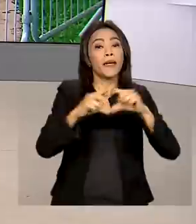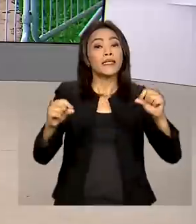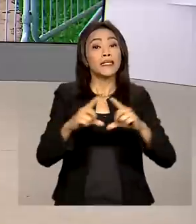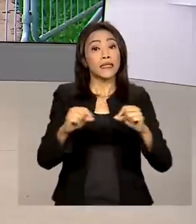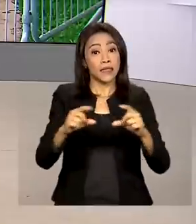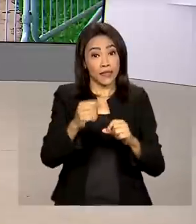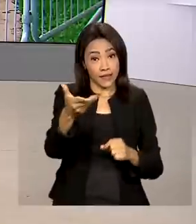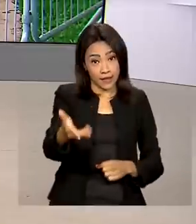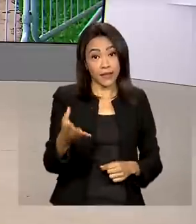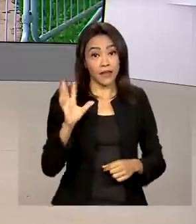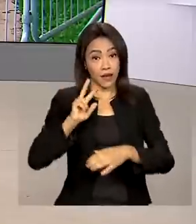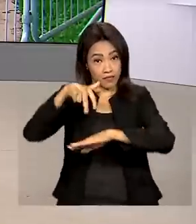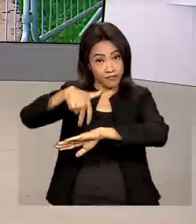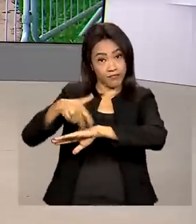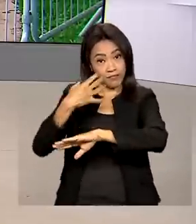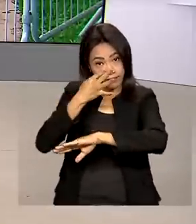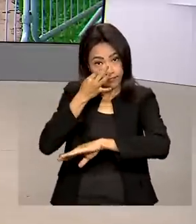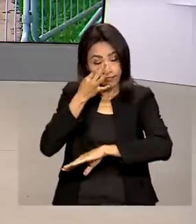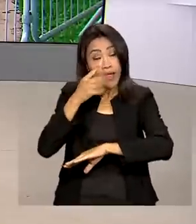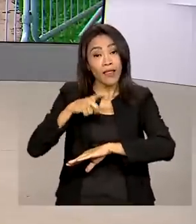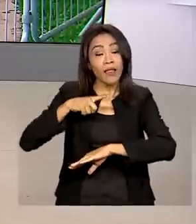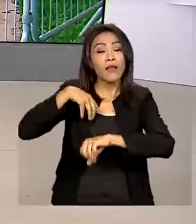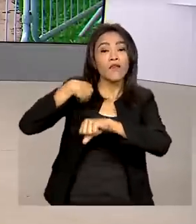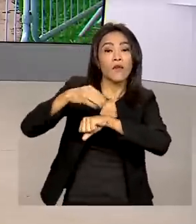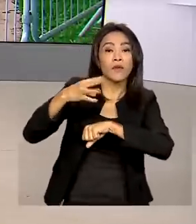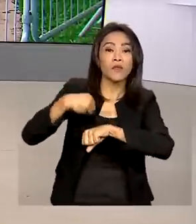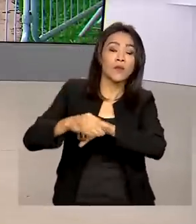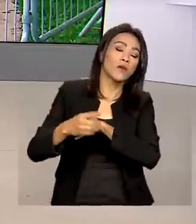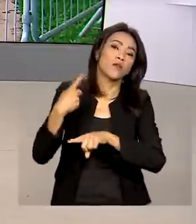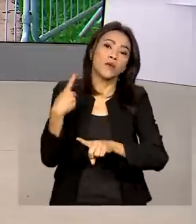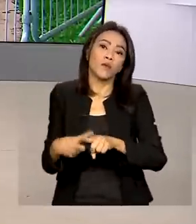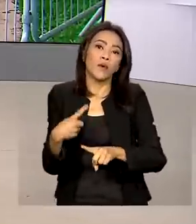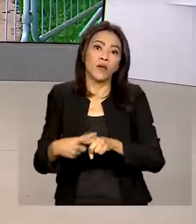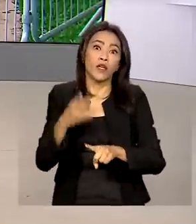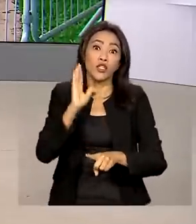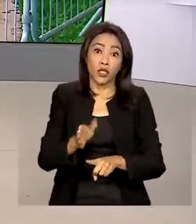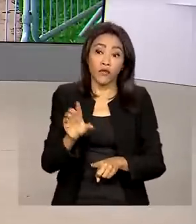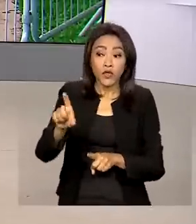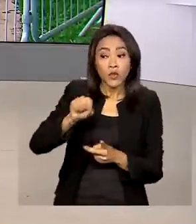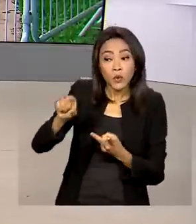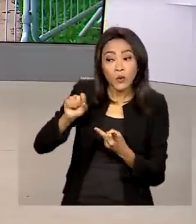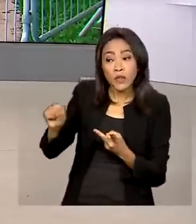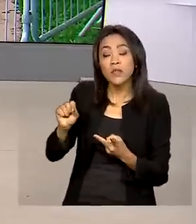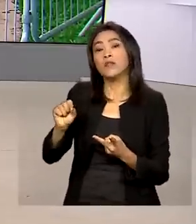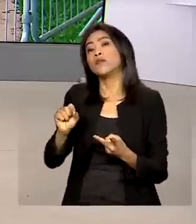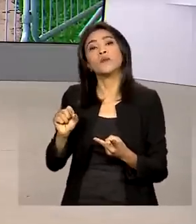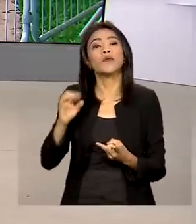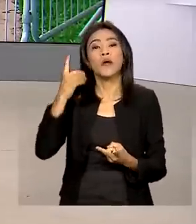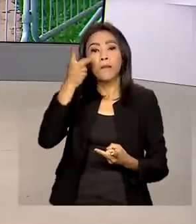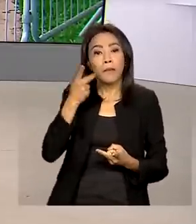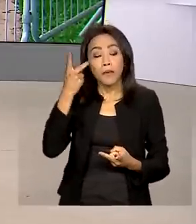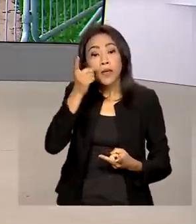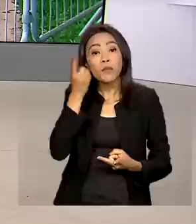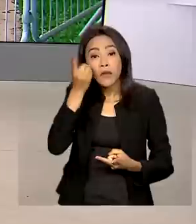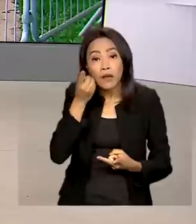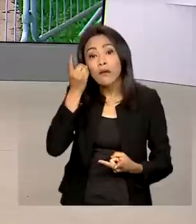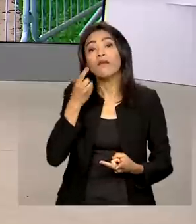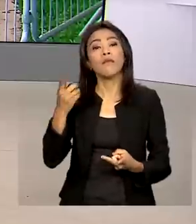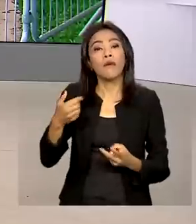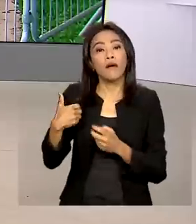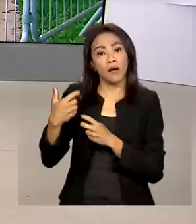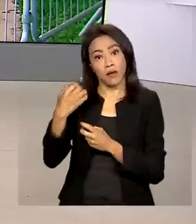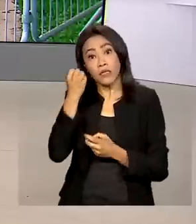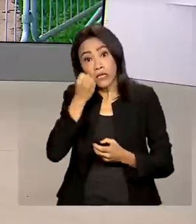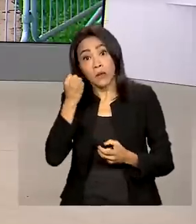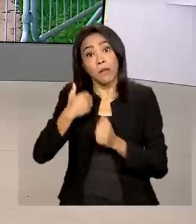Quem está lá é Glauco de Queiroz. Ele traz as informações para a gente porque foram anunciados os parlamentares que vão acompanhar os grupos técnicos de trabalho. Não é isso, Glauco?